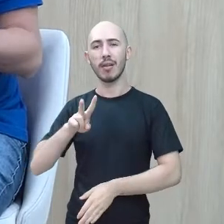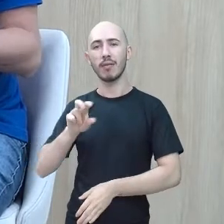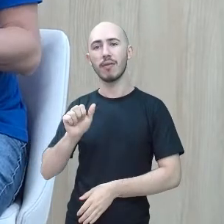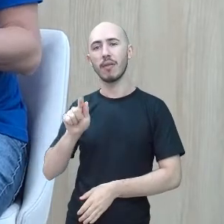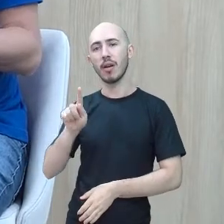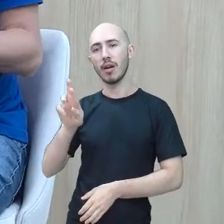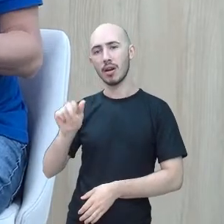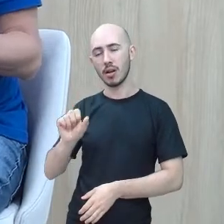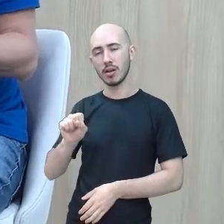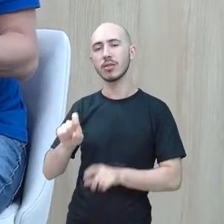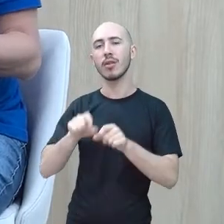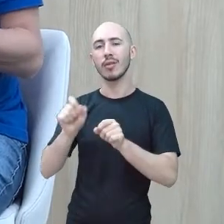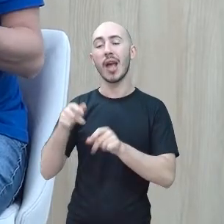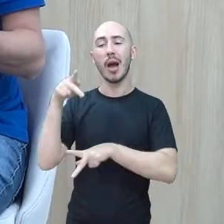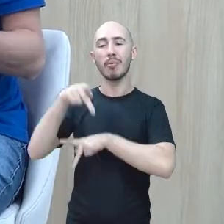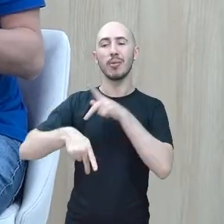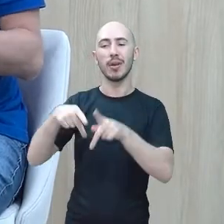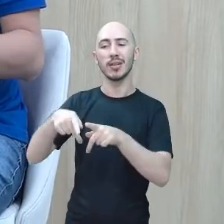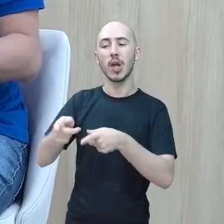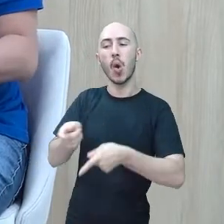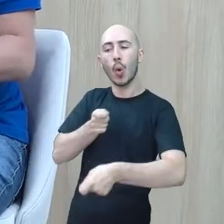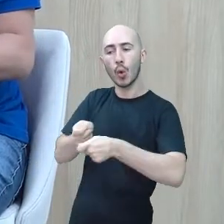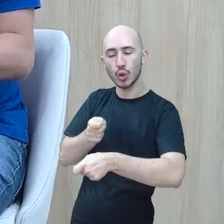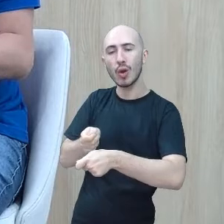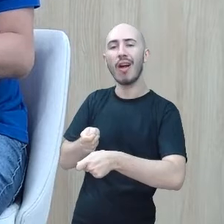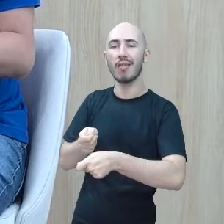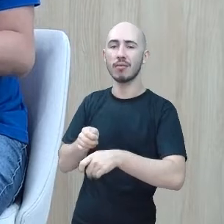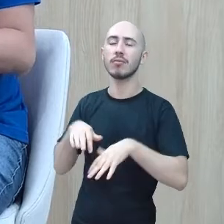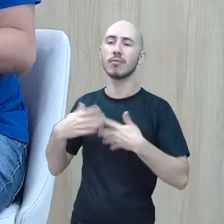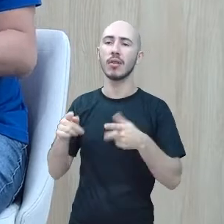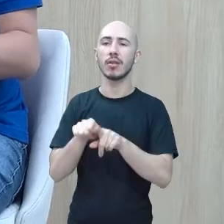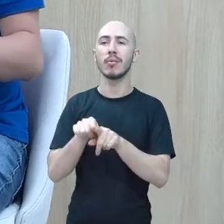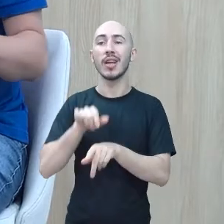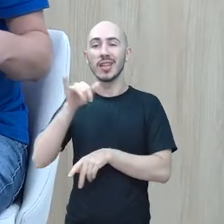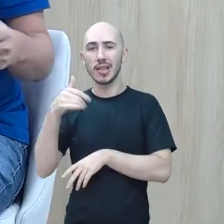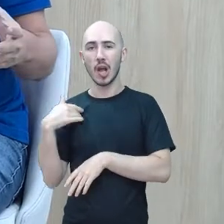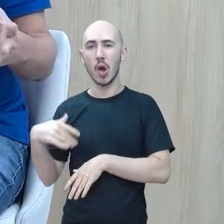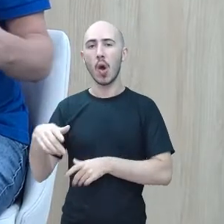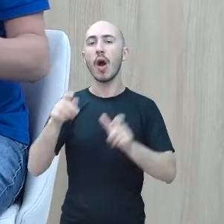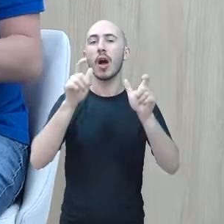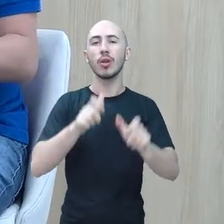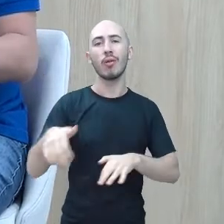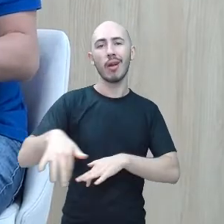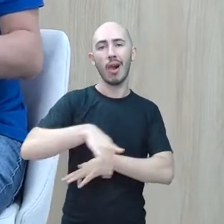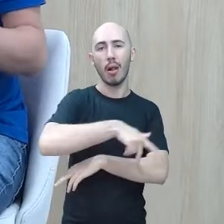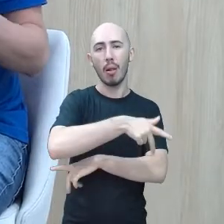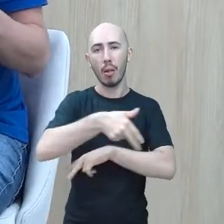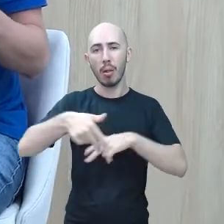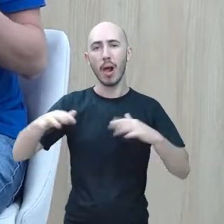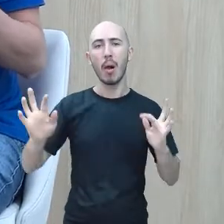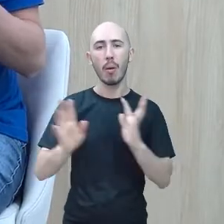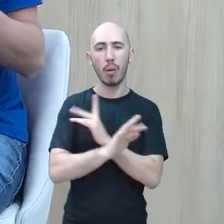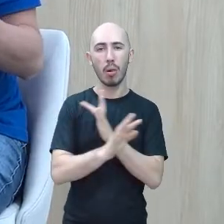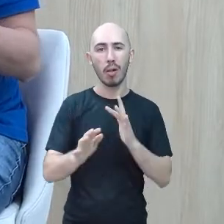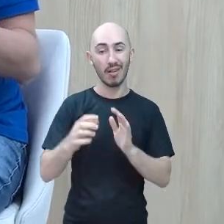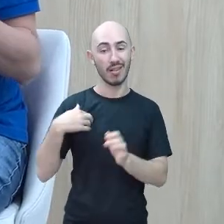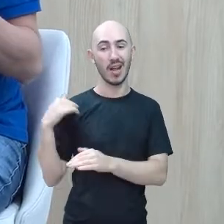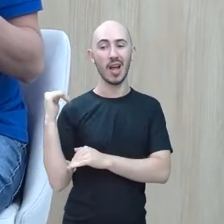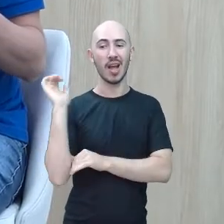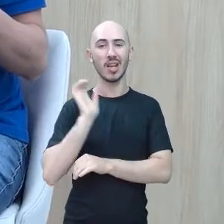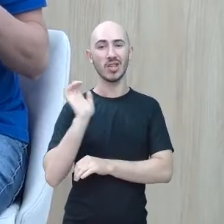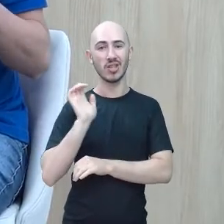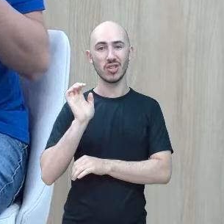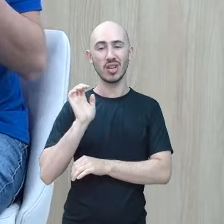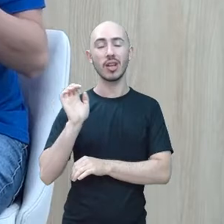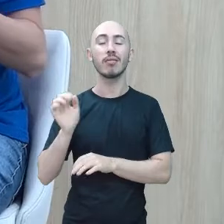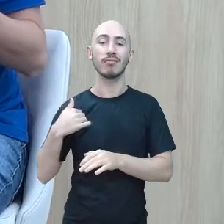que tentava circular pelas áreas chiques do Recife, como a Rua Nova, né? Então, de modo geral, professora